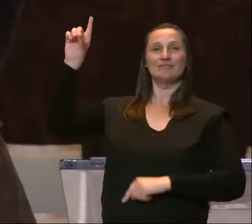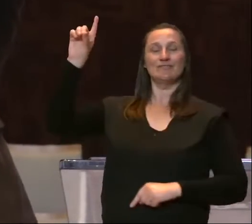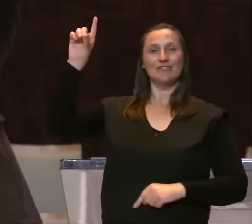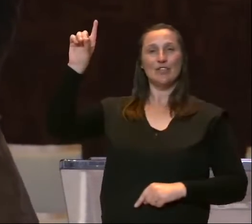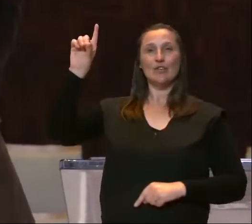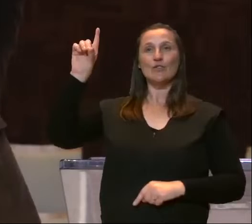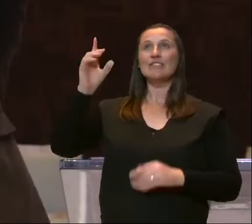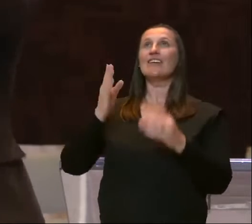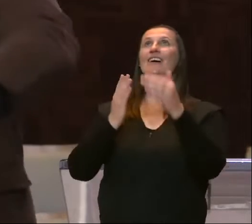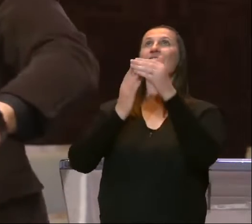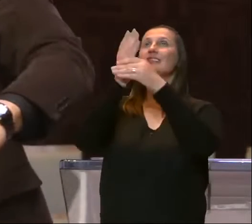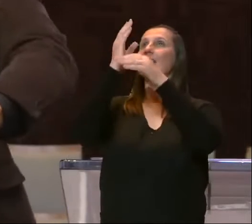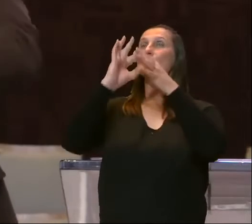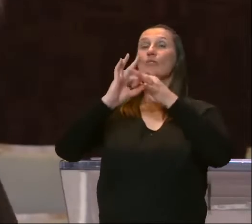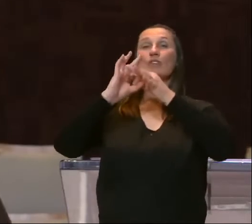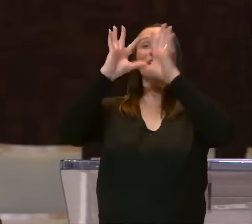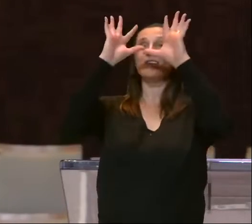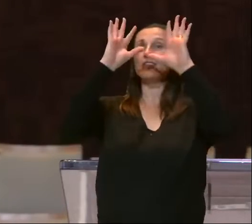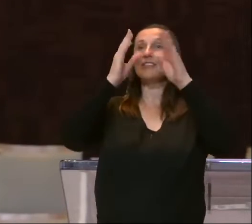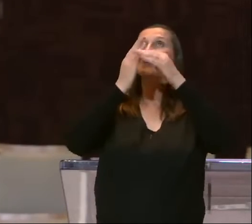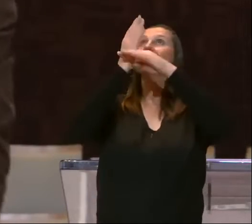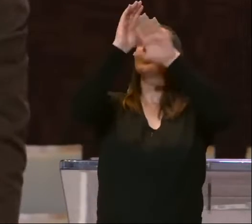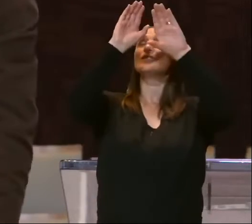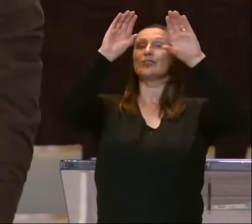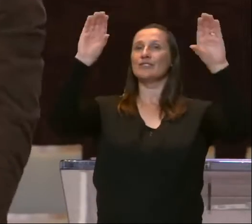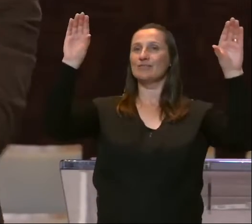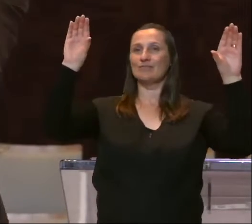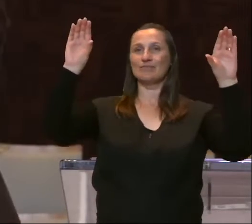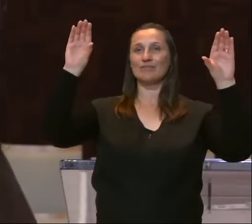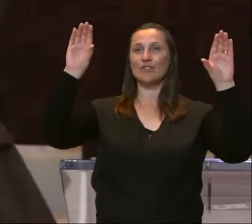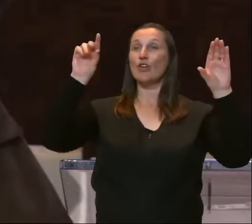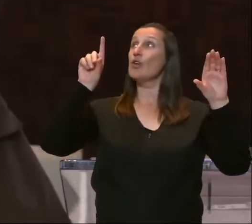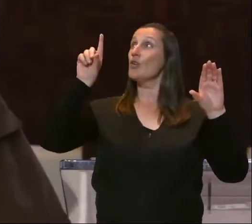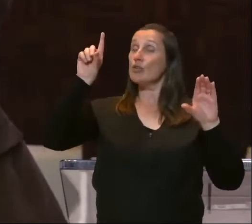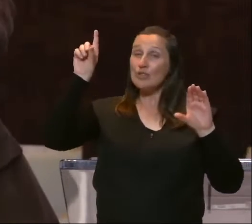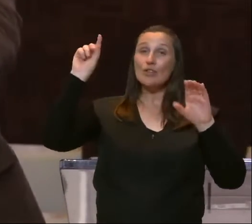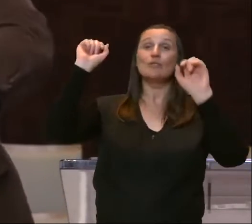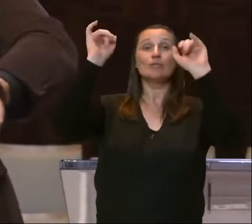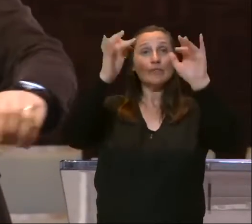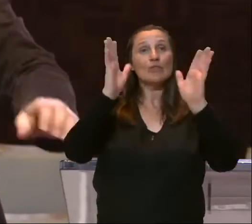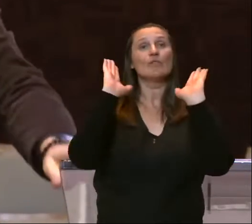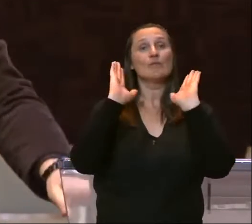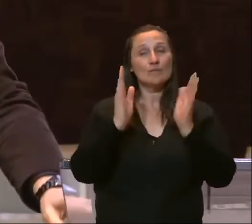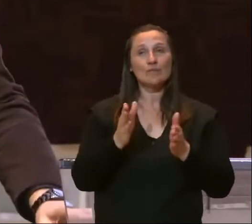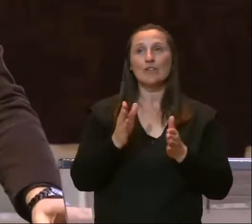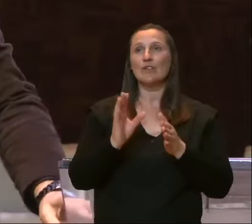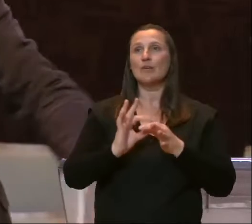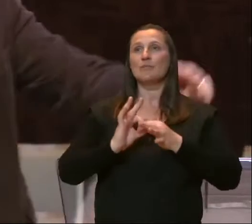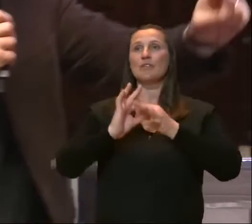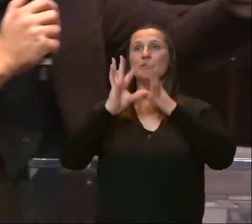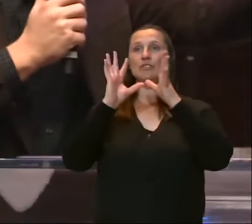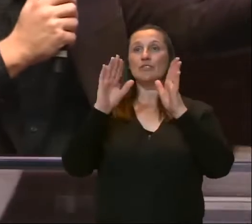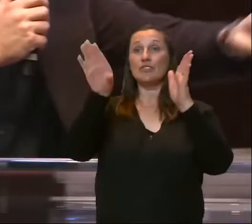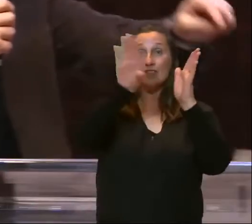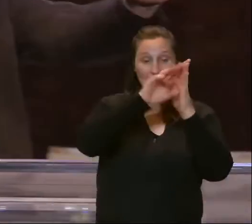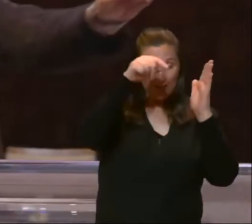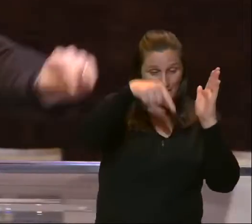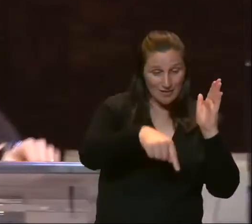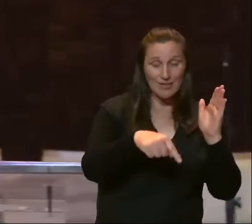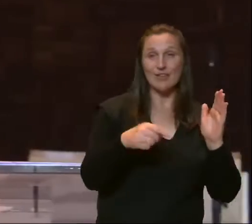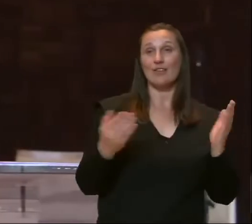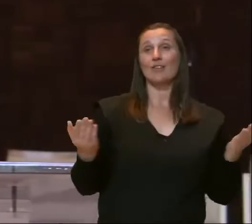acesso ao trono de graça. Você é abençoado, Deus permitiu você chegar aqui nesse lugar hoje. Você